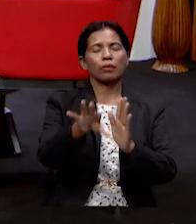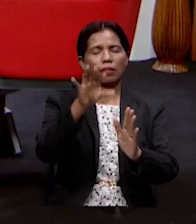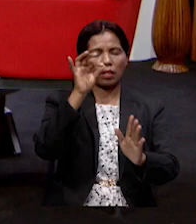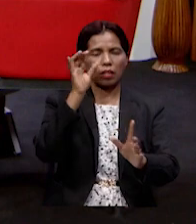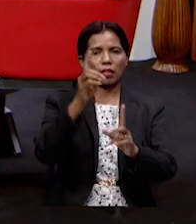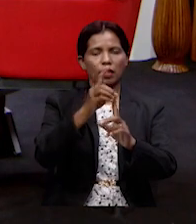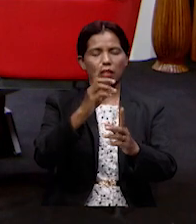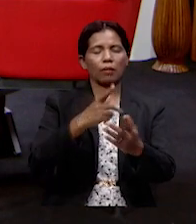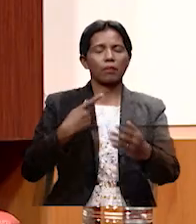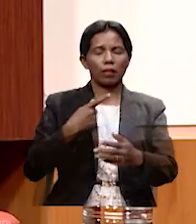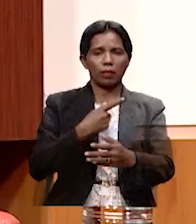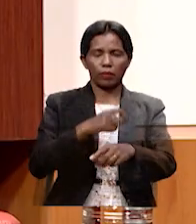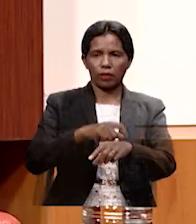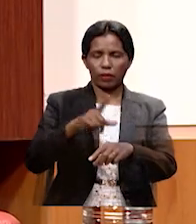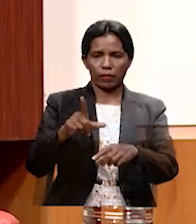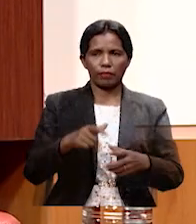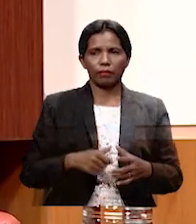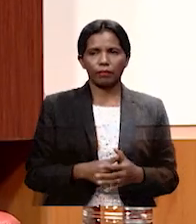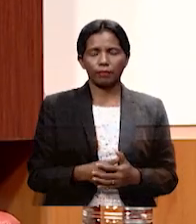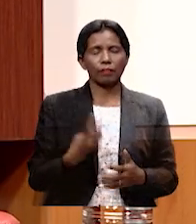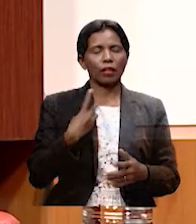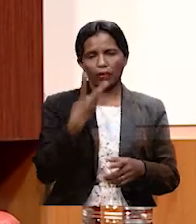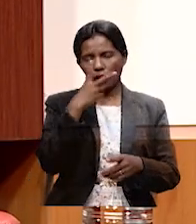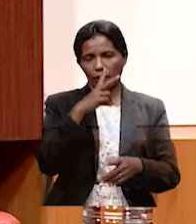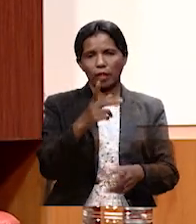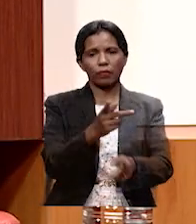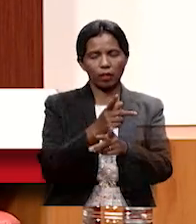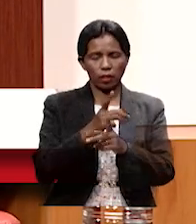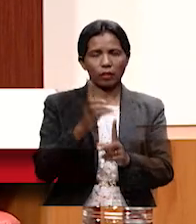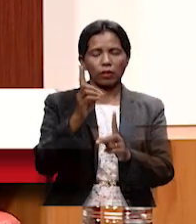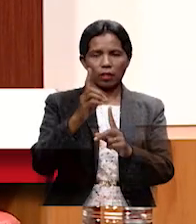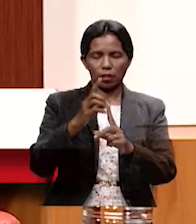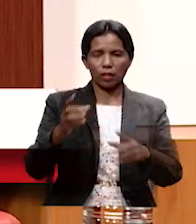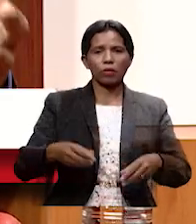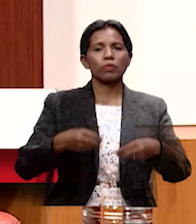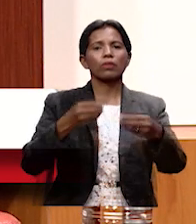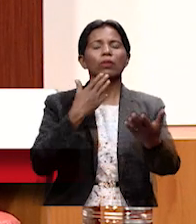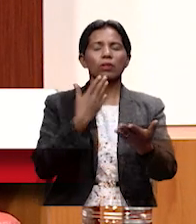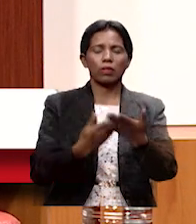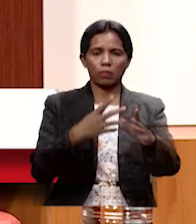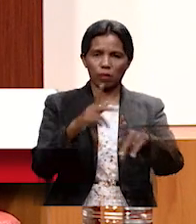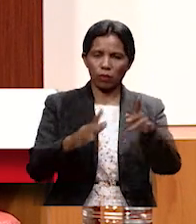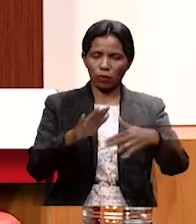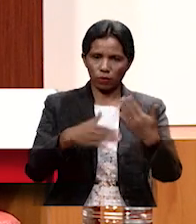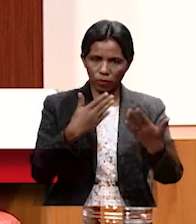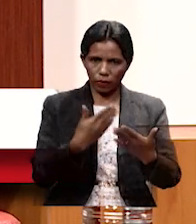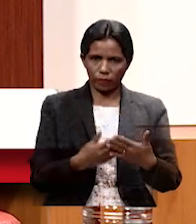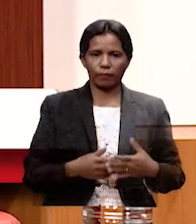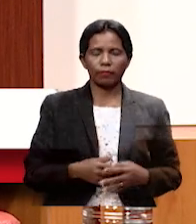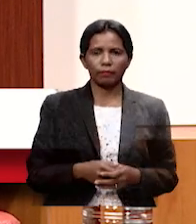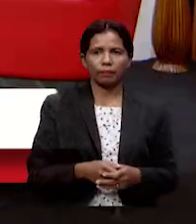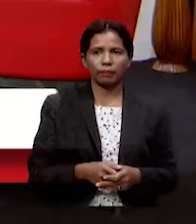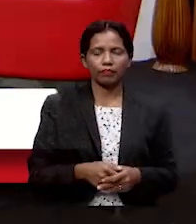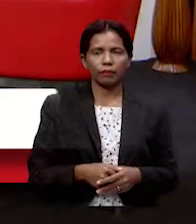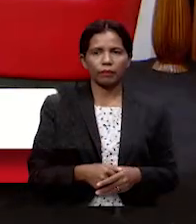refere. Obrigado. Teto de dia, data serne, para depois bele beneficiei, do outro, ba emo outro bele. Sim. Ah, não, presidente,